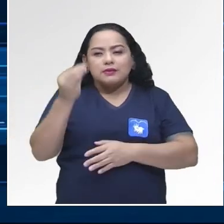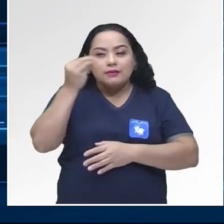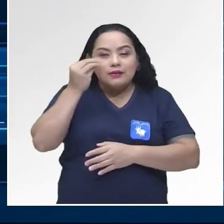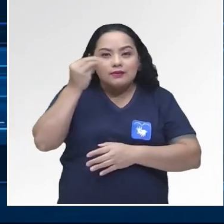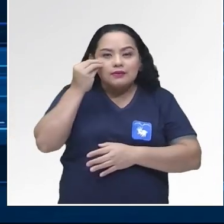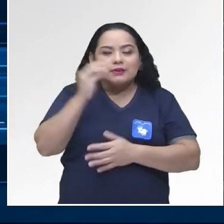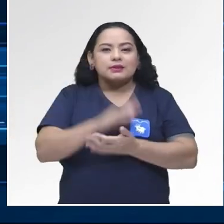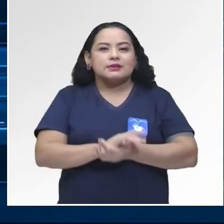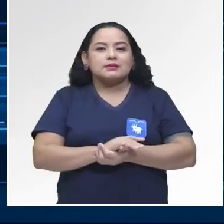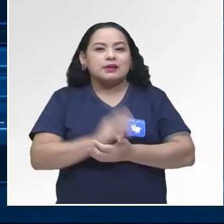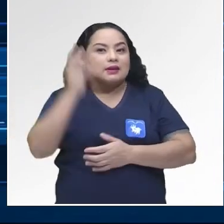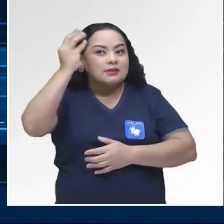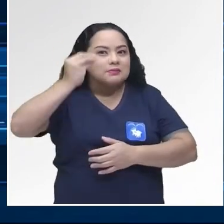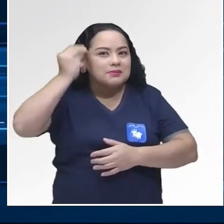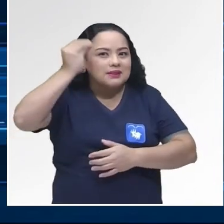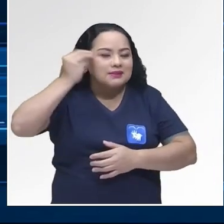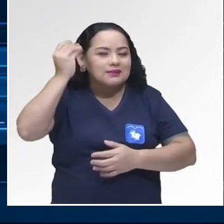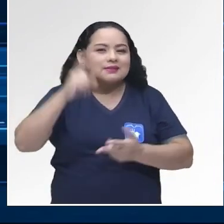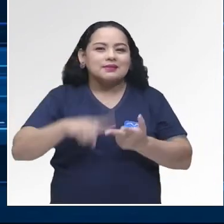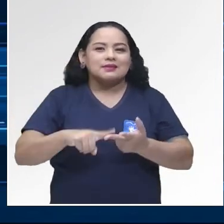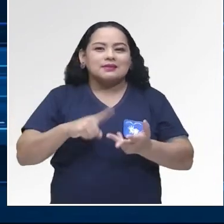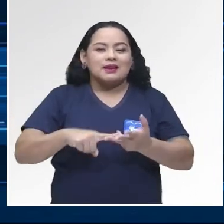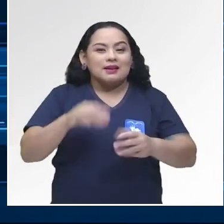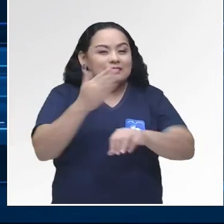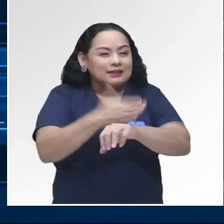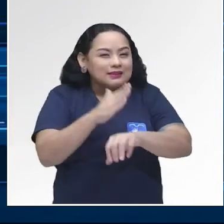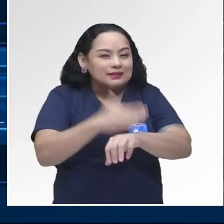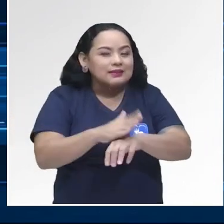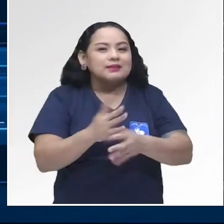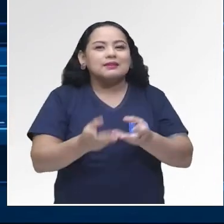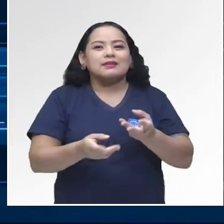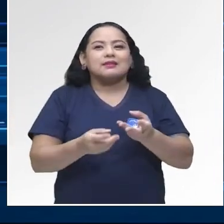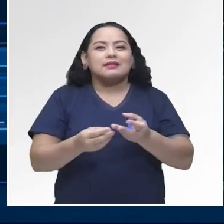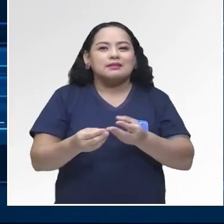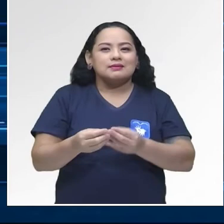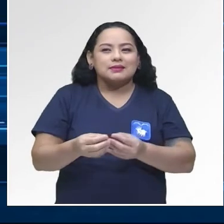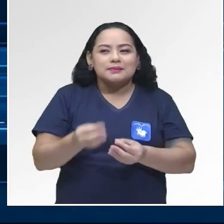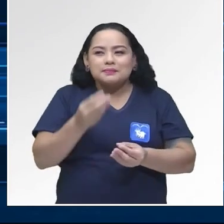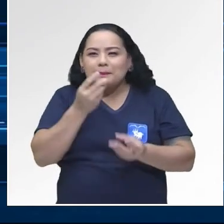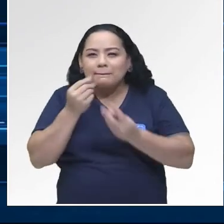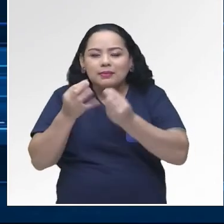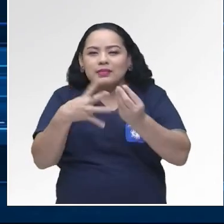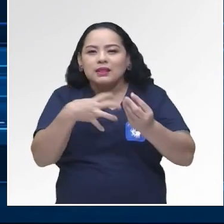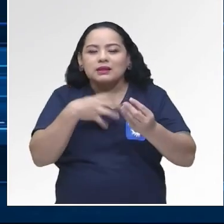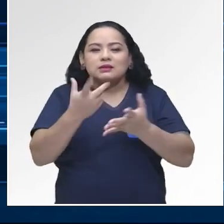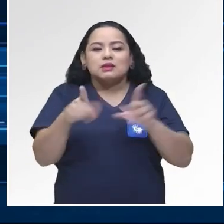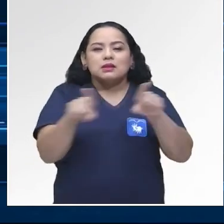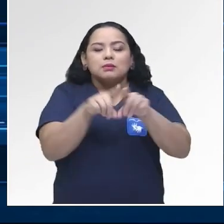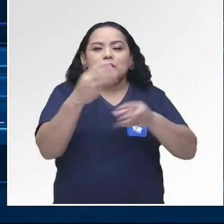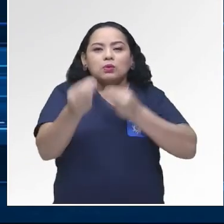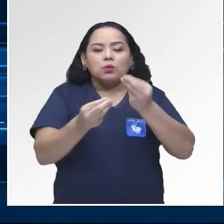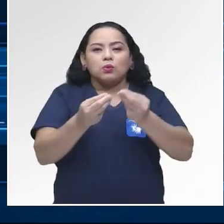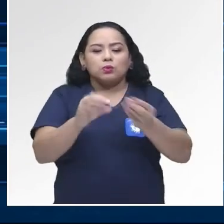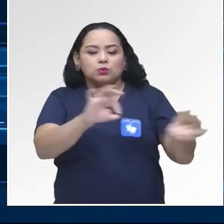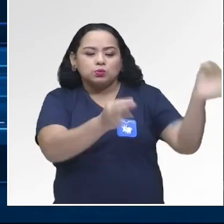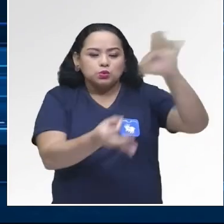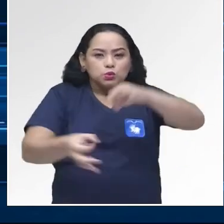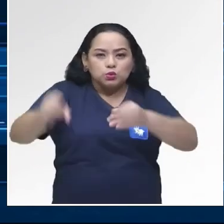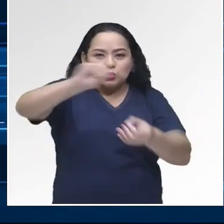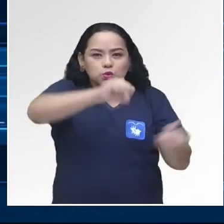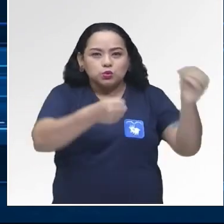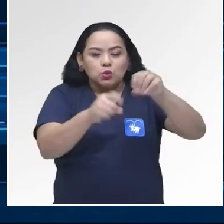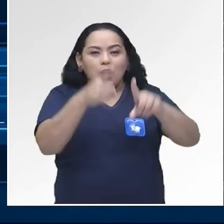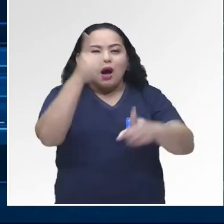verificar, ele vai experimentar, ele vai testar, não é isso? Ele vai fazer experimentos,